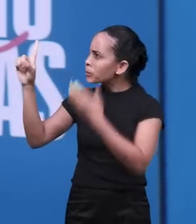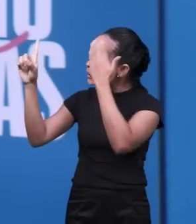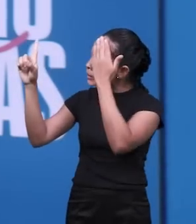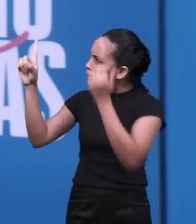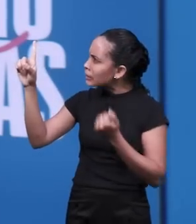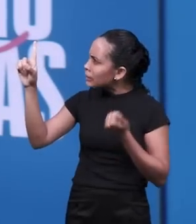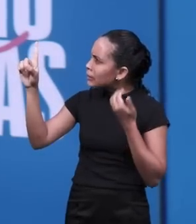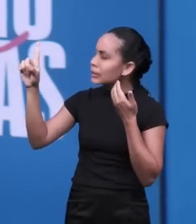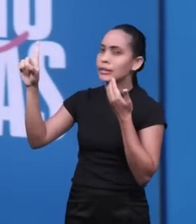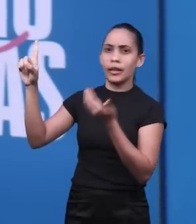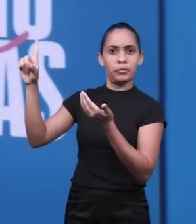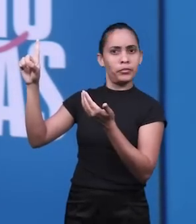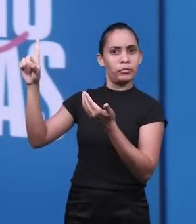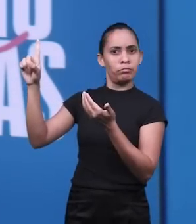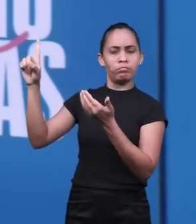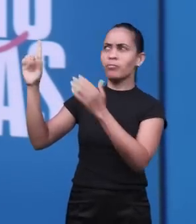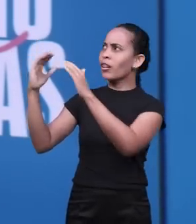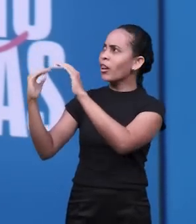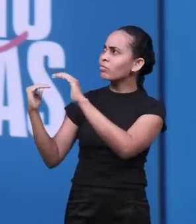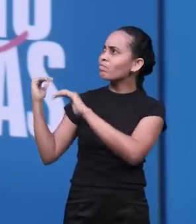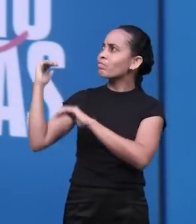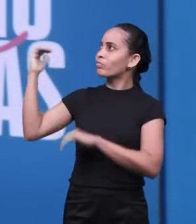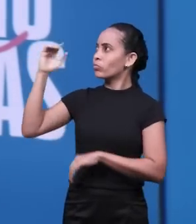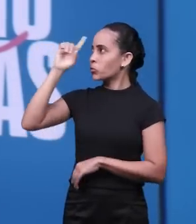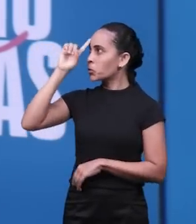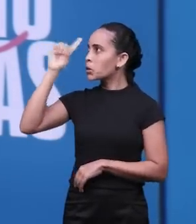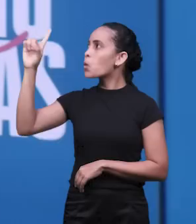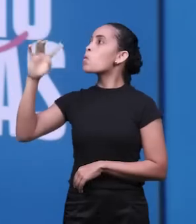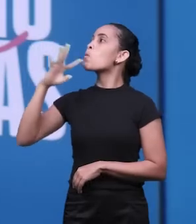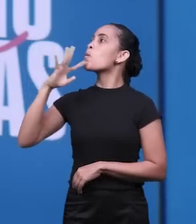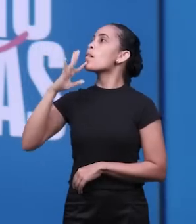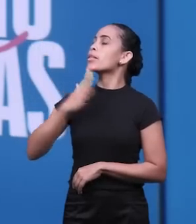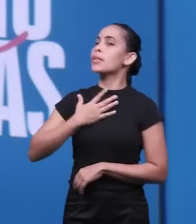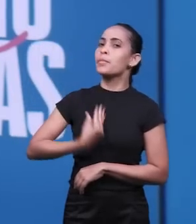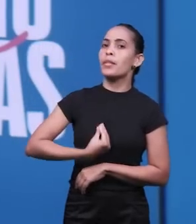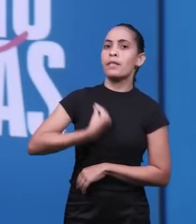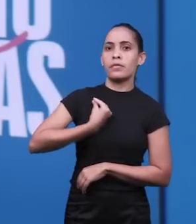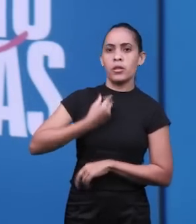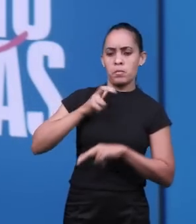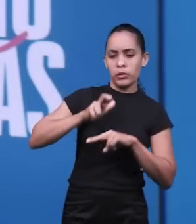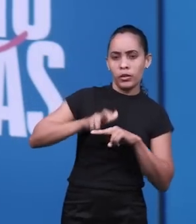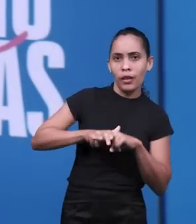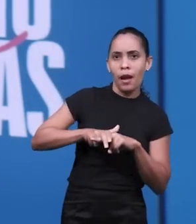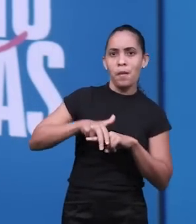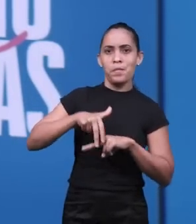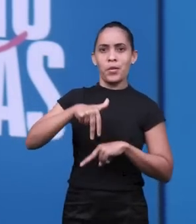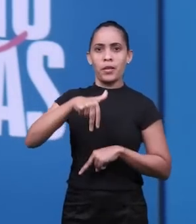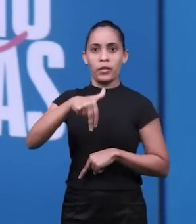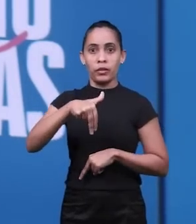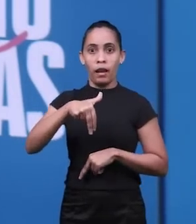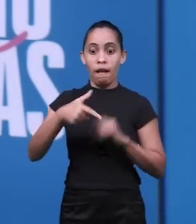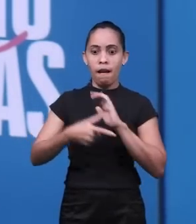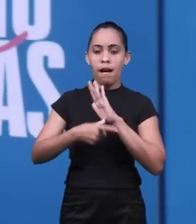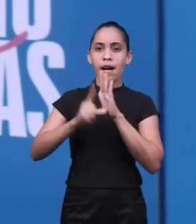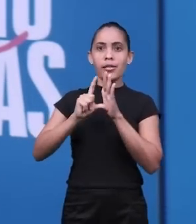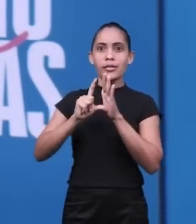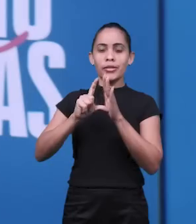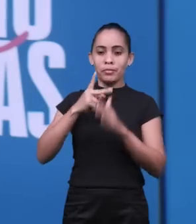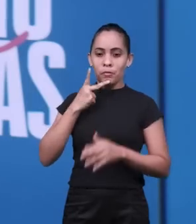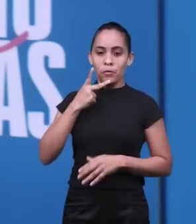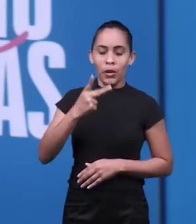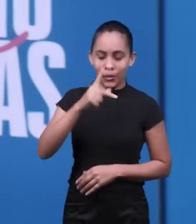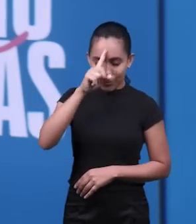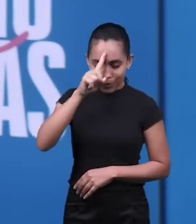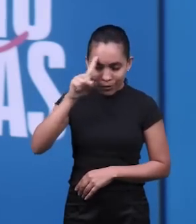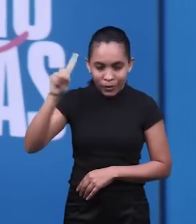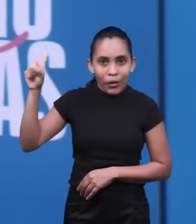que tem um conhecimento pleno, conhece o meu sentar, o meu levantar, antes que haja uma palavra. Se eu